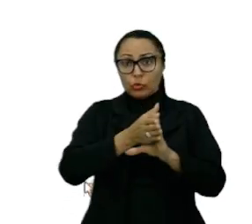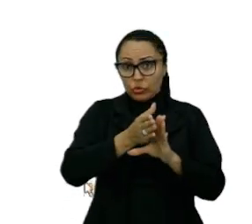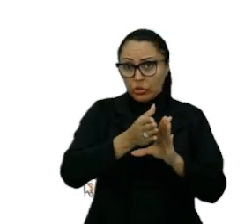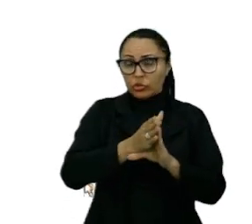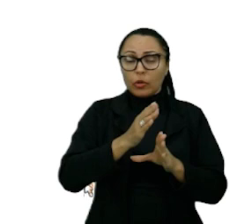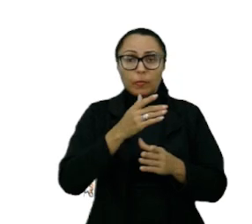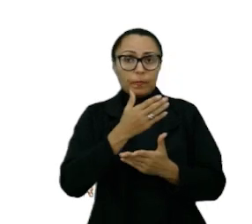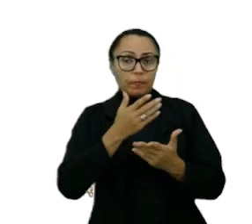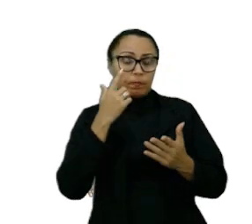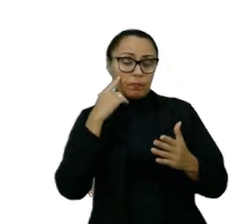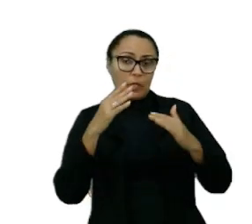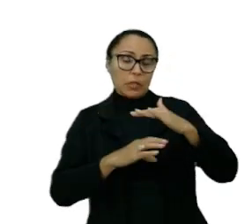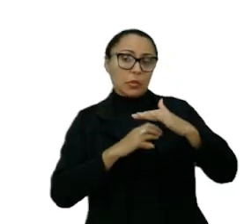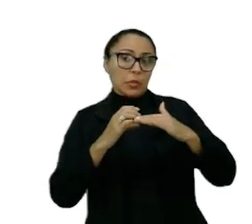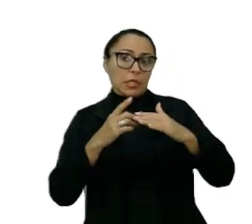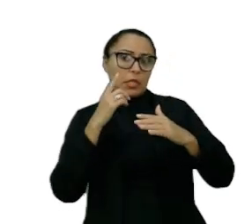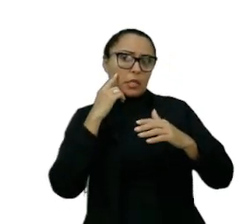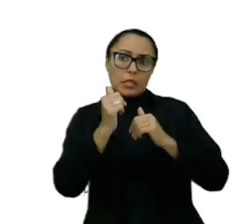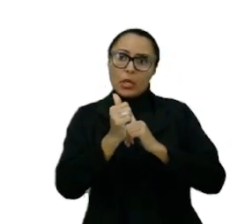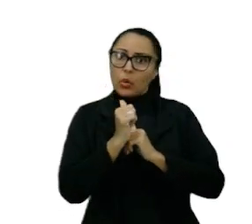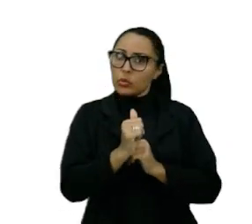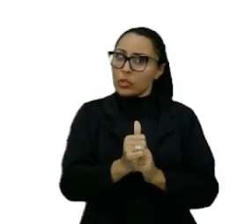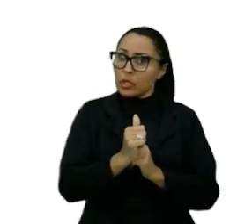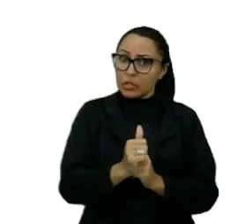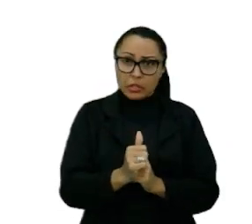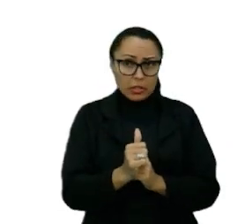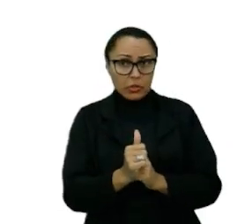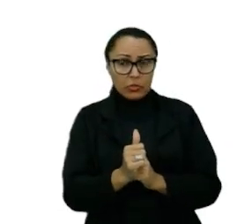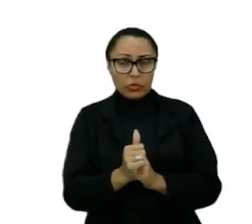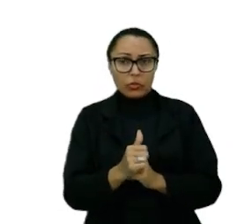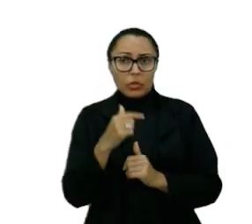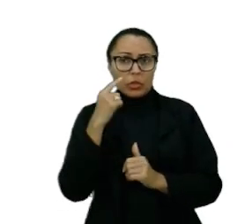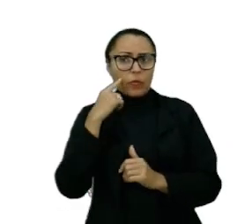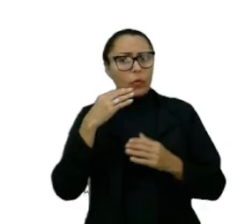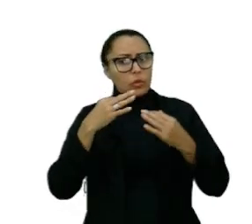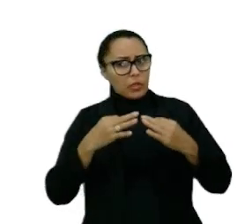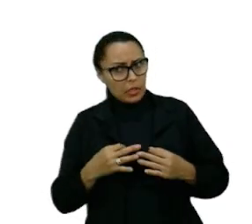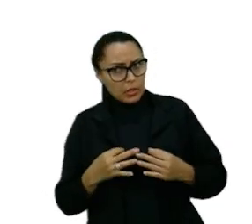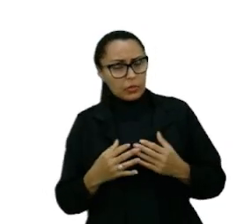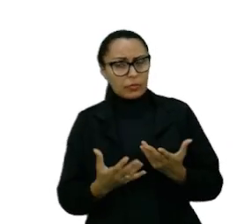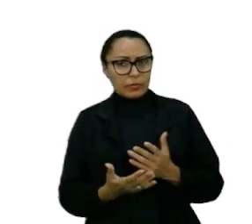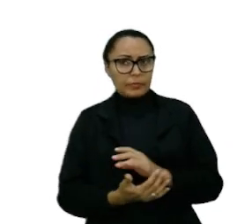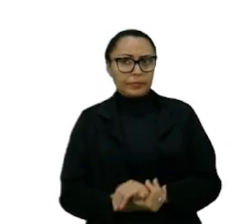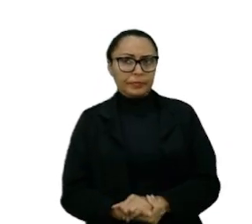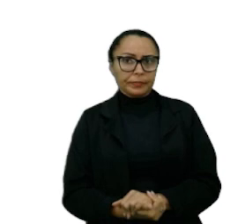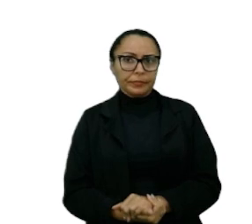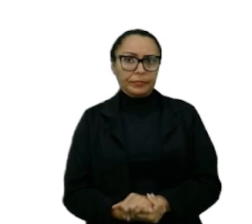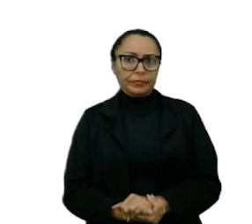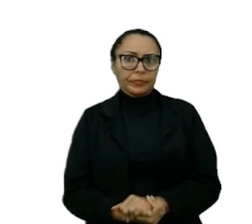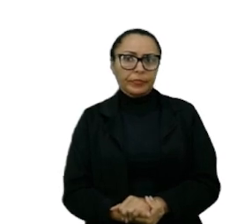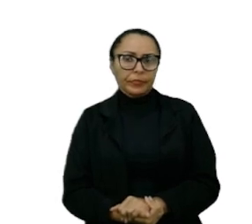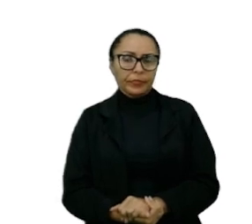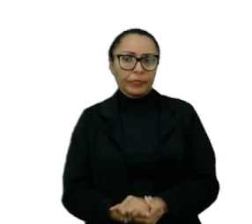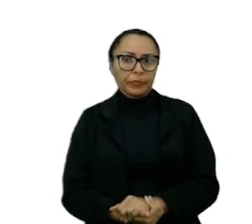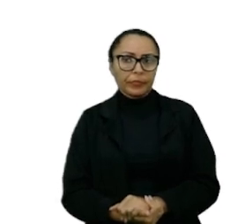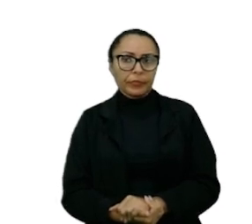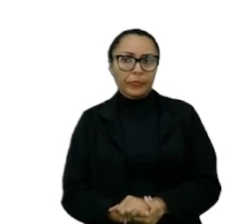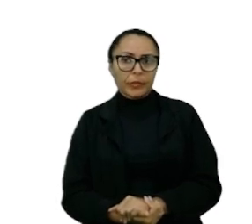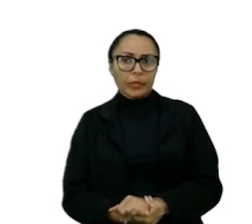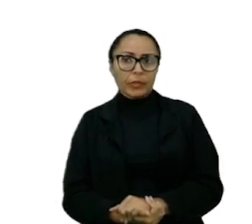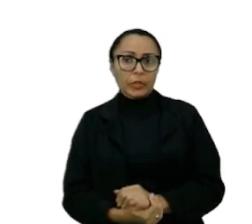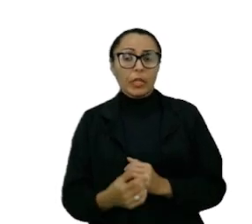Se a empresa não seguiu aquela sugestão e não foi de conforme com o que a auditoria tinha